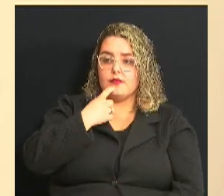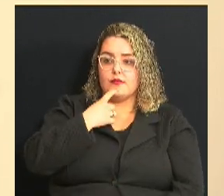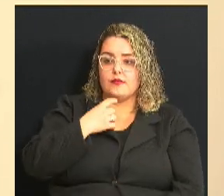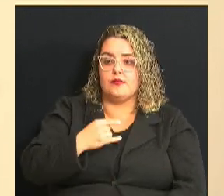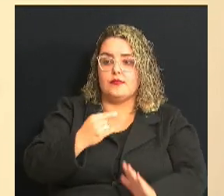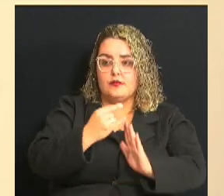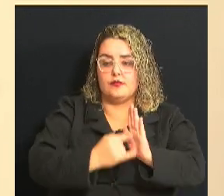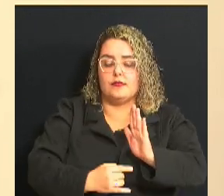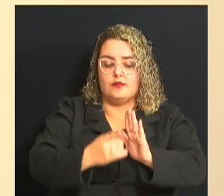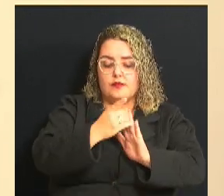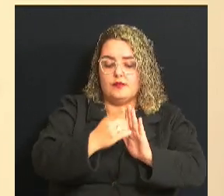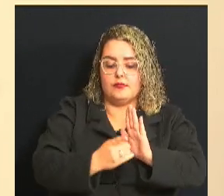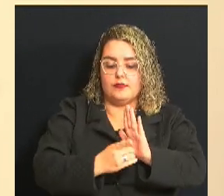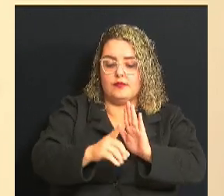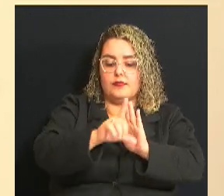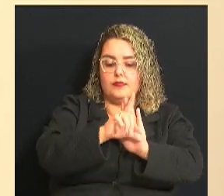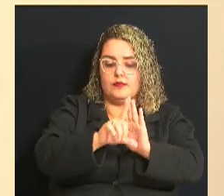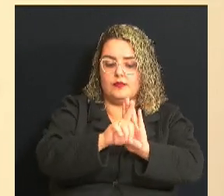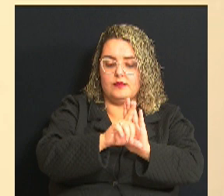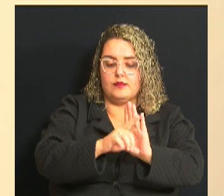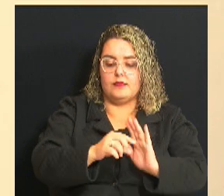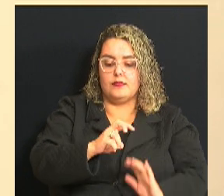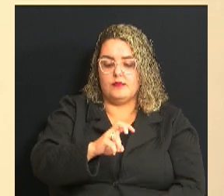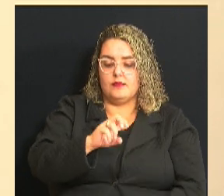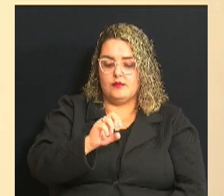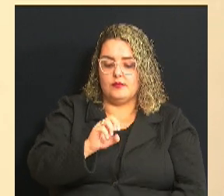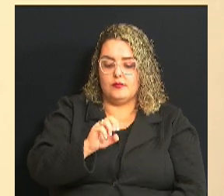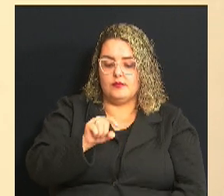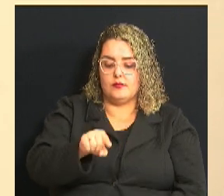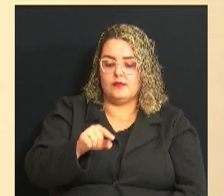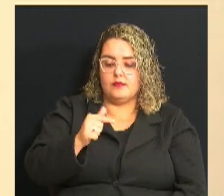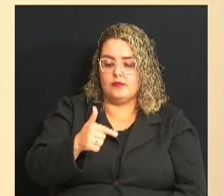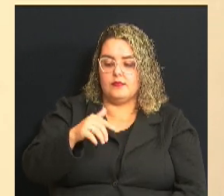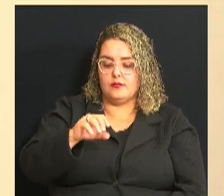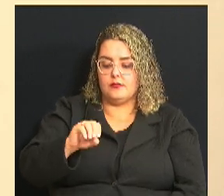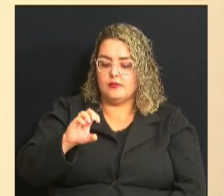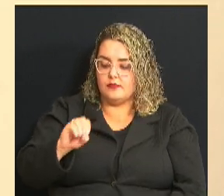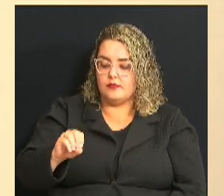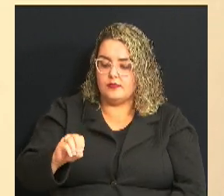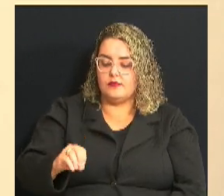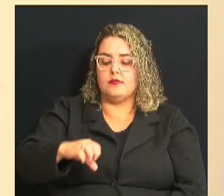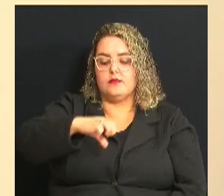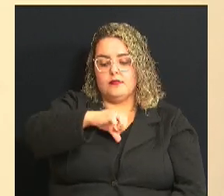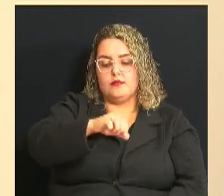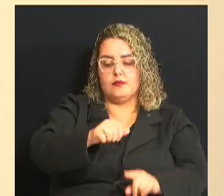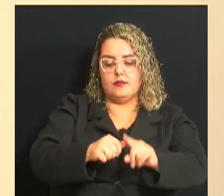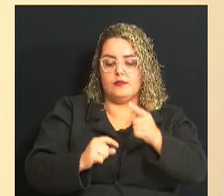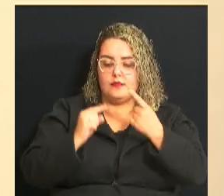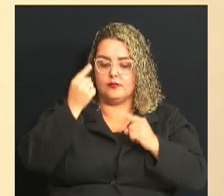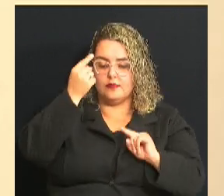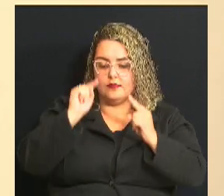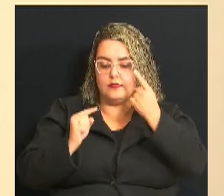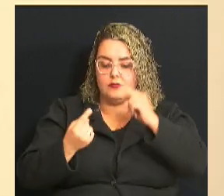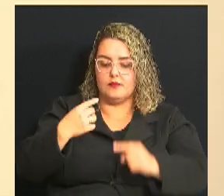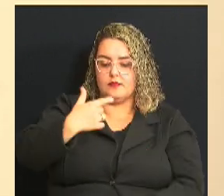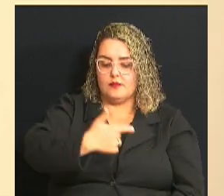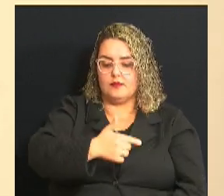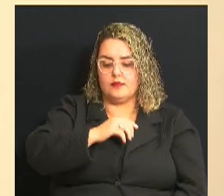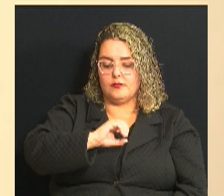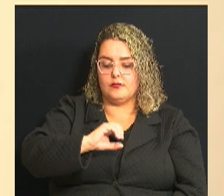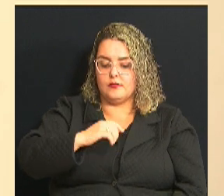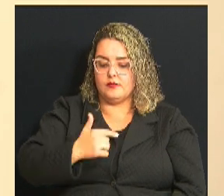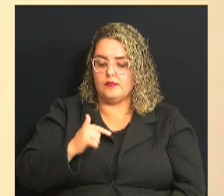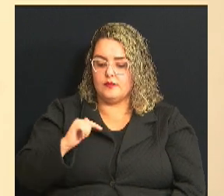Decreto Legislativo número 5.200, de 9 de fevereiro de 2022,